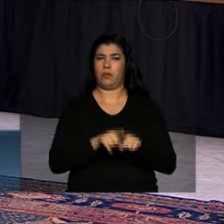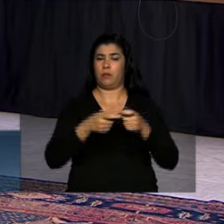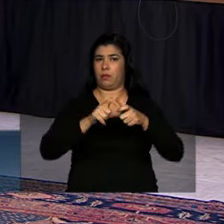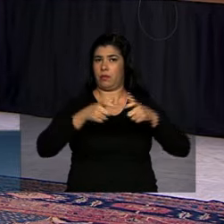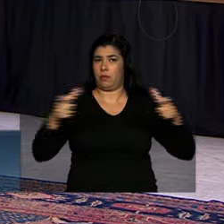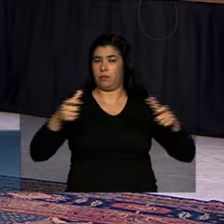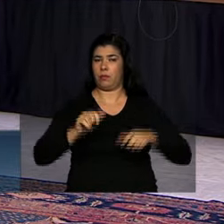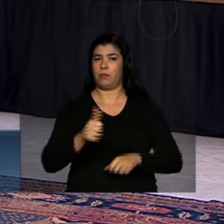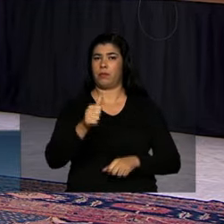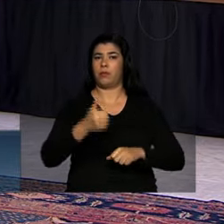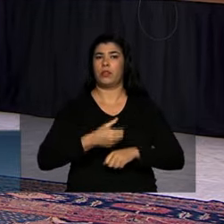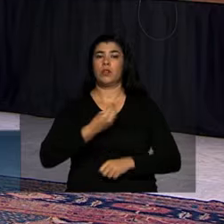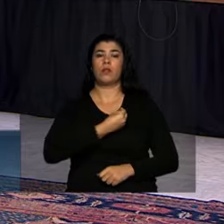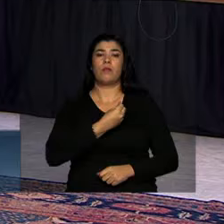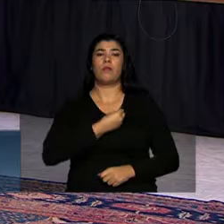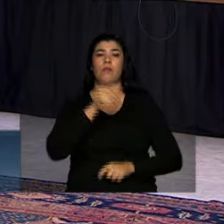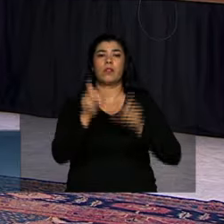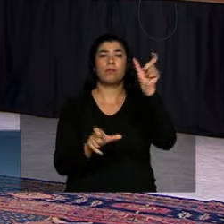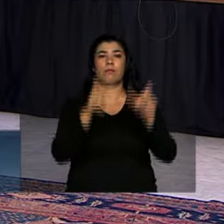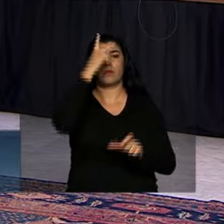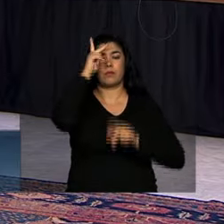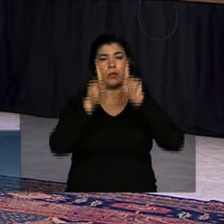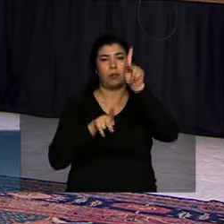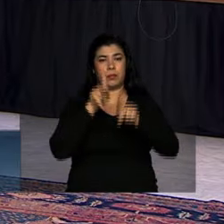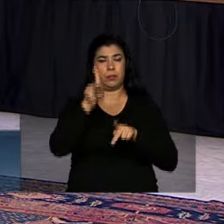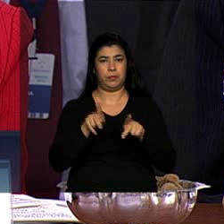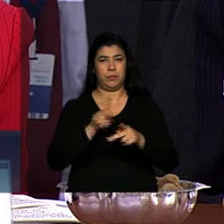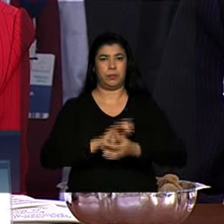e ampliando a qualidade de vida de nossa população.